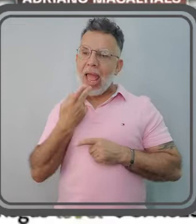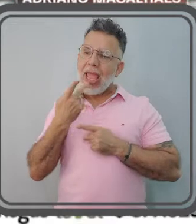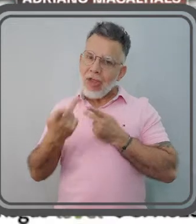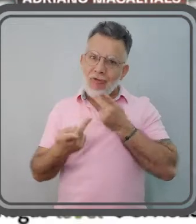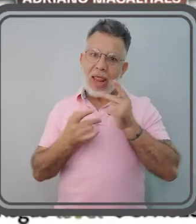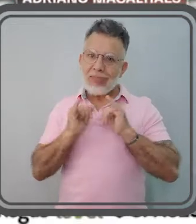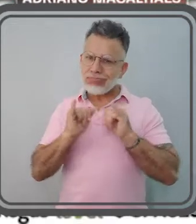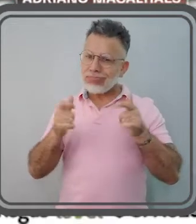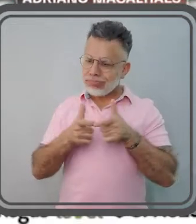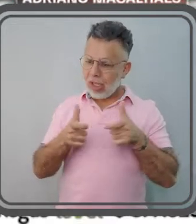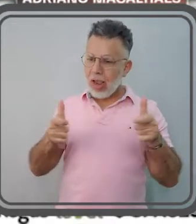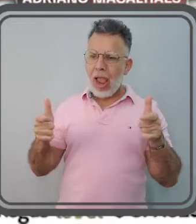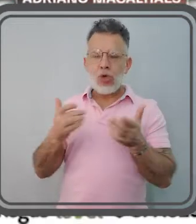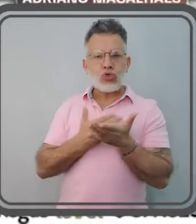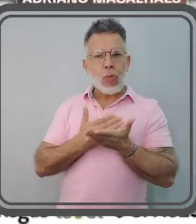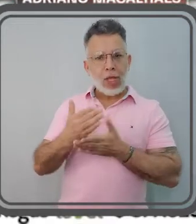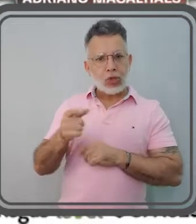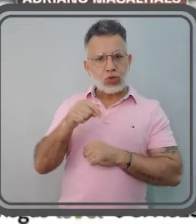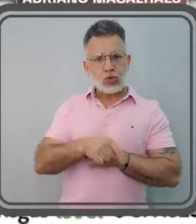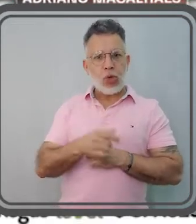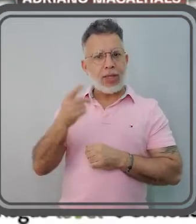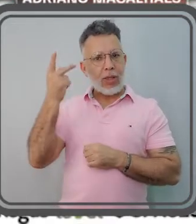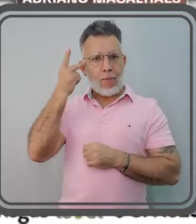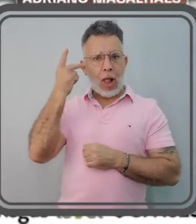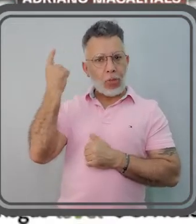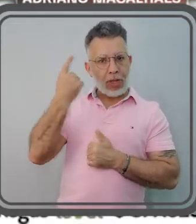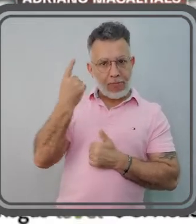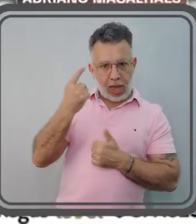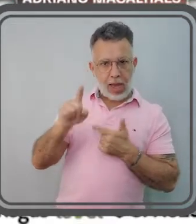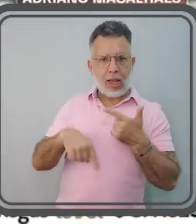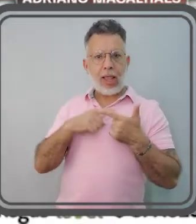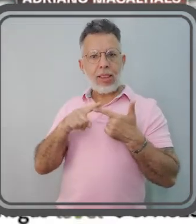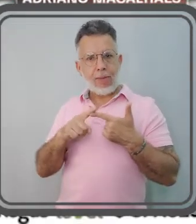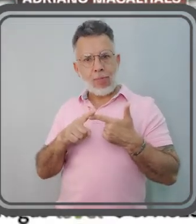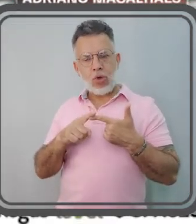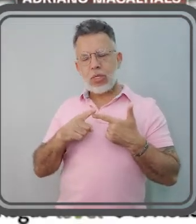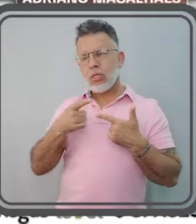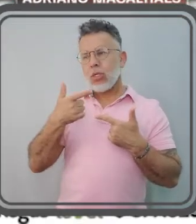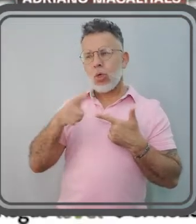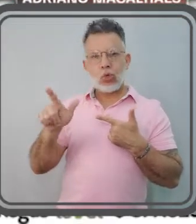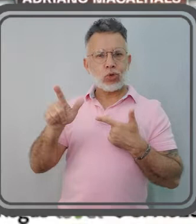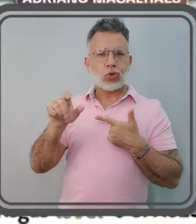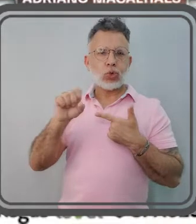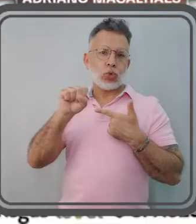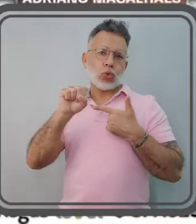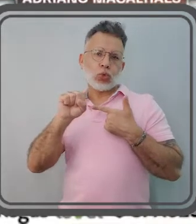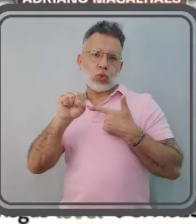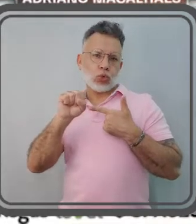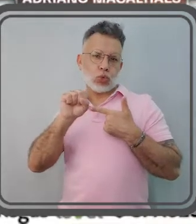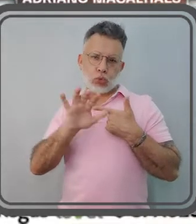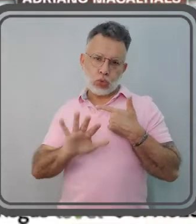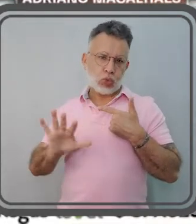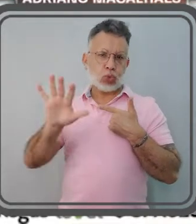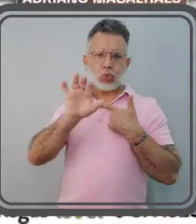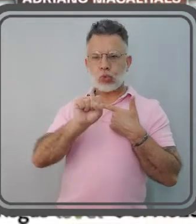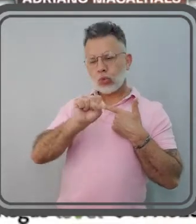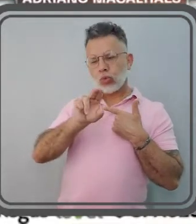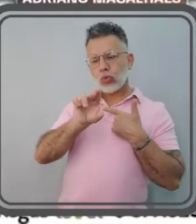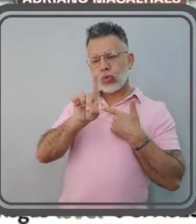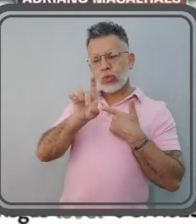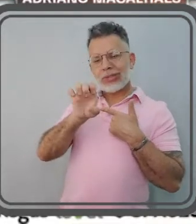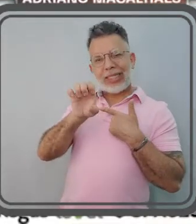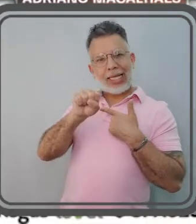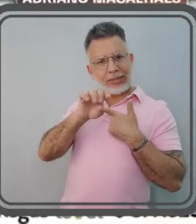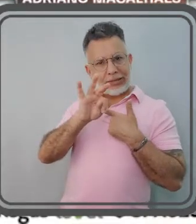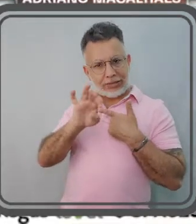depois abrimos para a região sudeste inteira, e esse ano, no início do ano, para a região sul, e aí depois a gente abriu